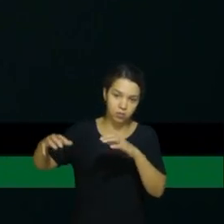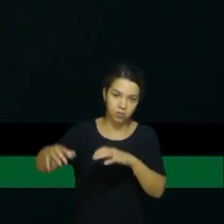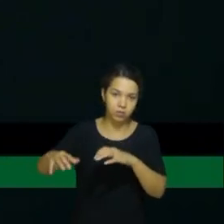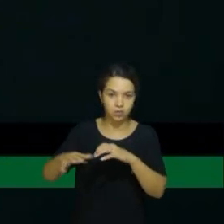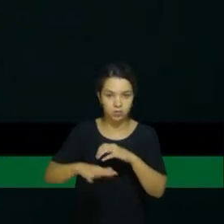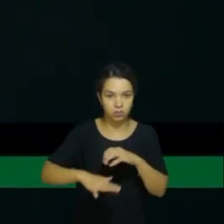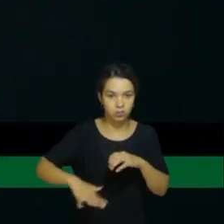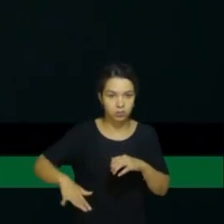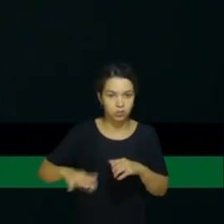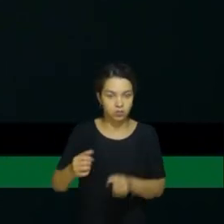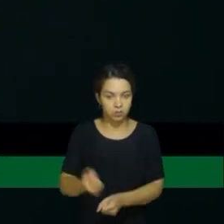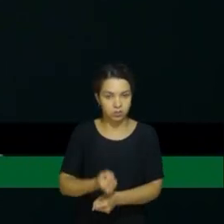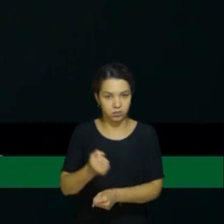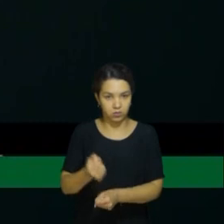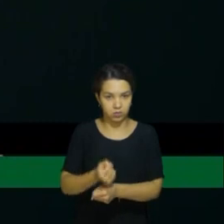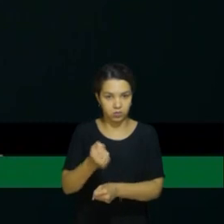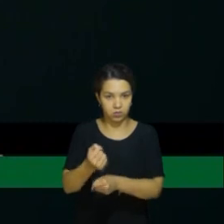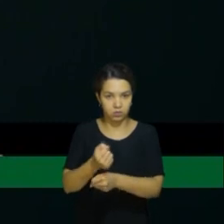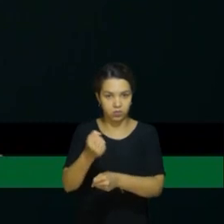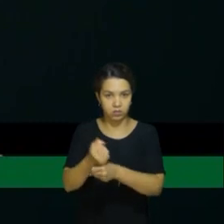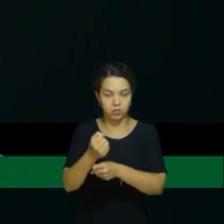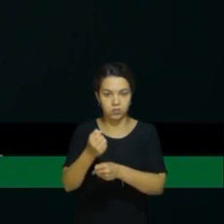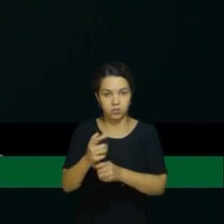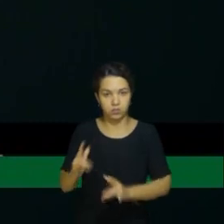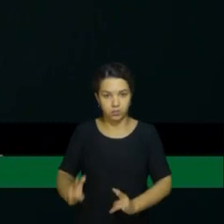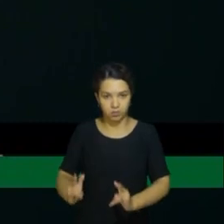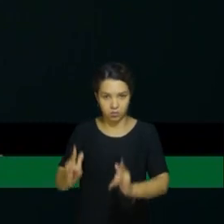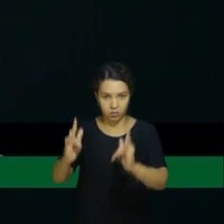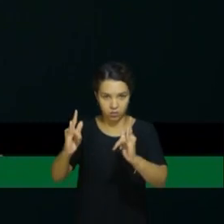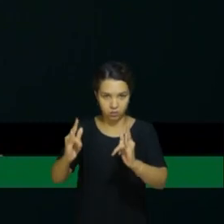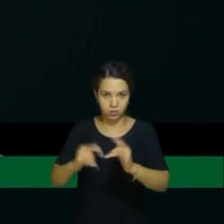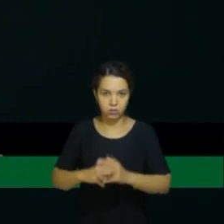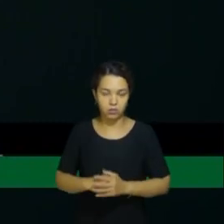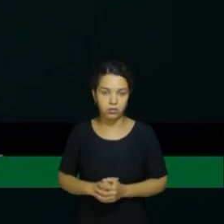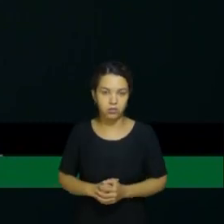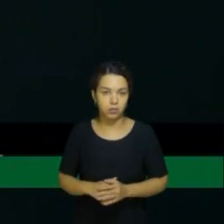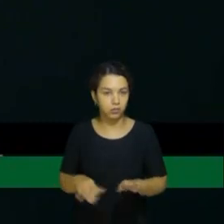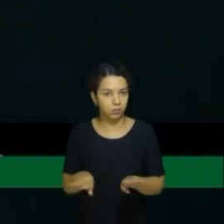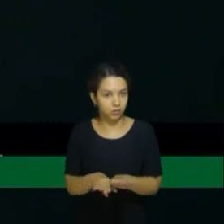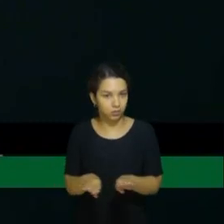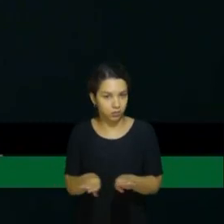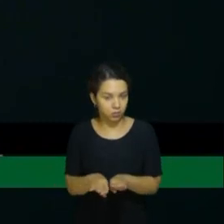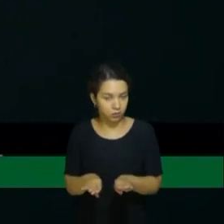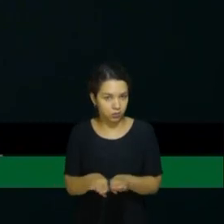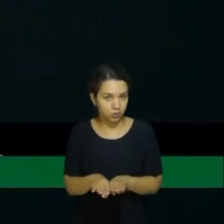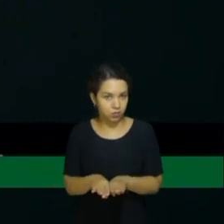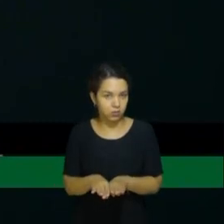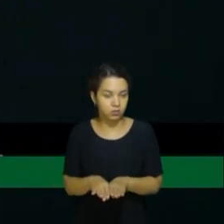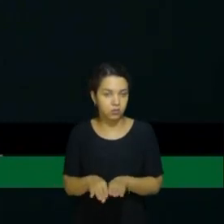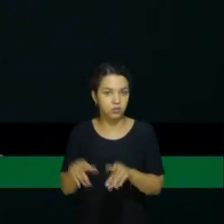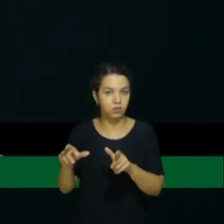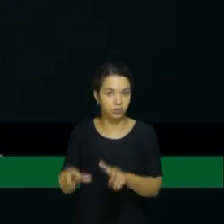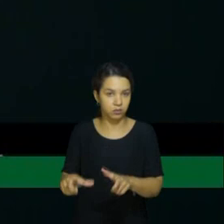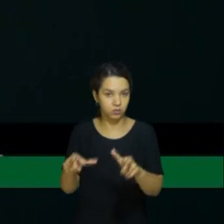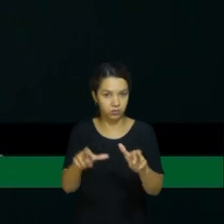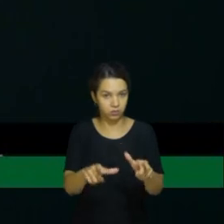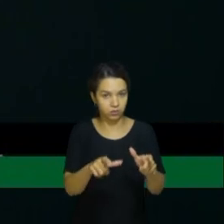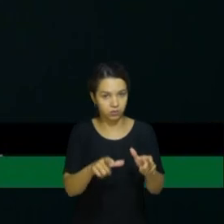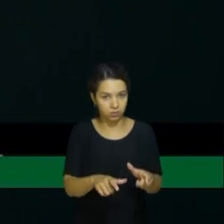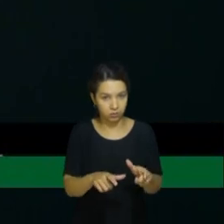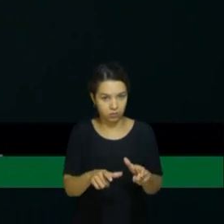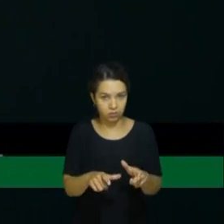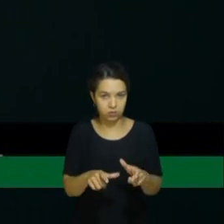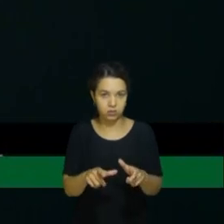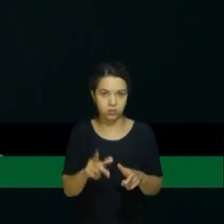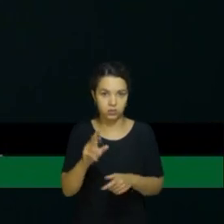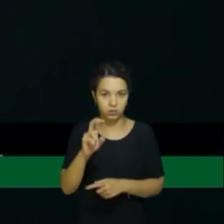nessas construções e naquelas que, no mínimo, atingem a